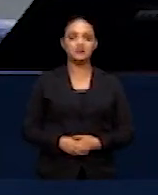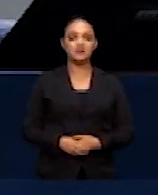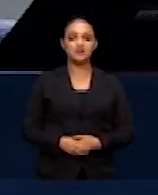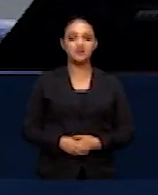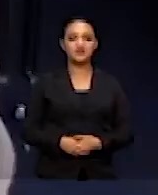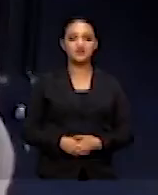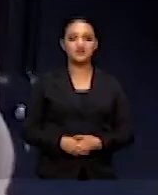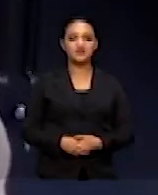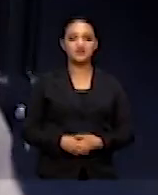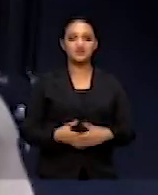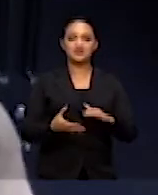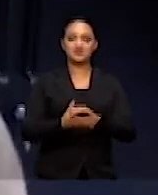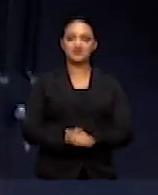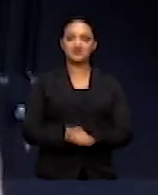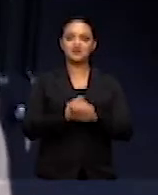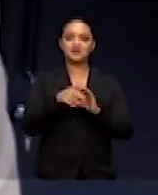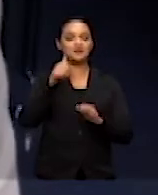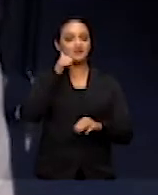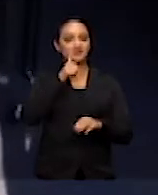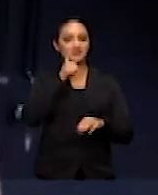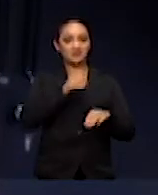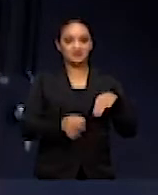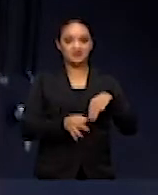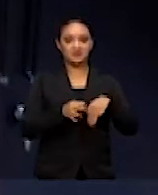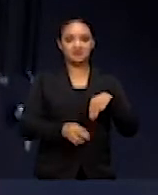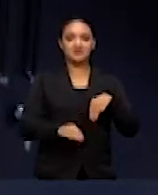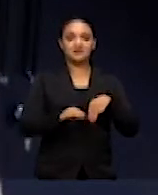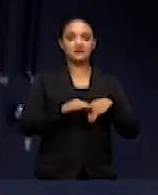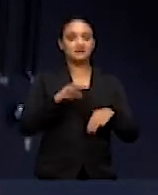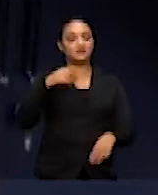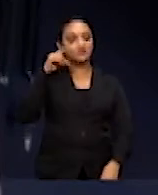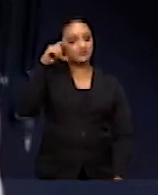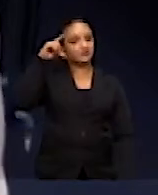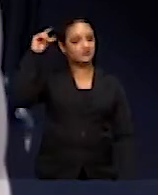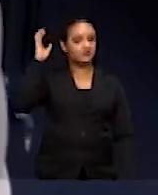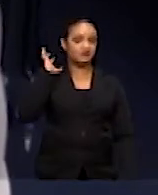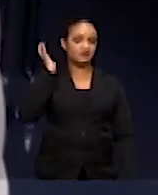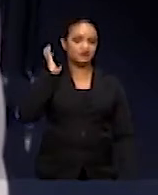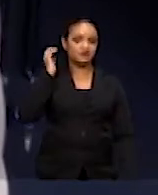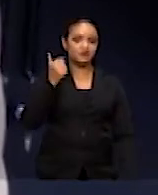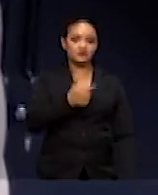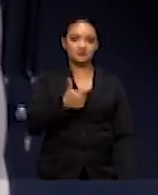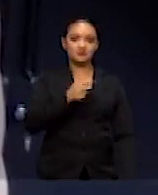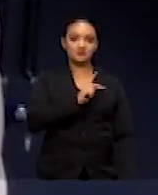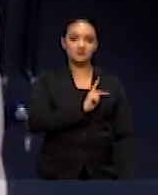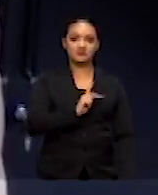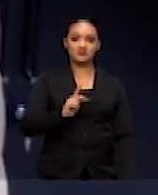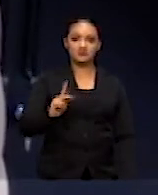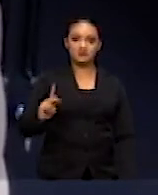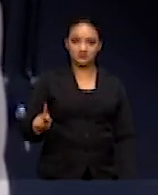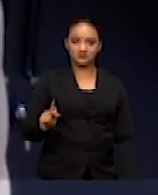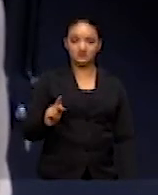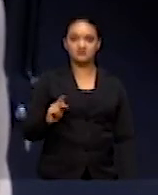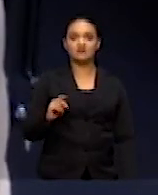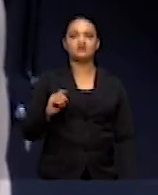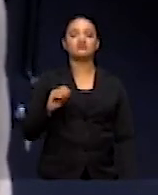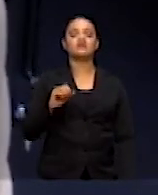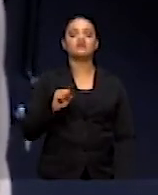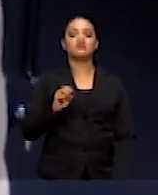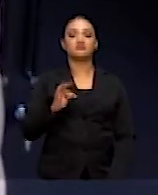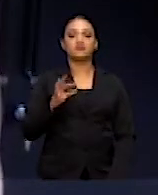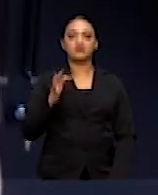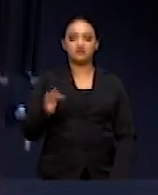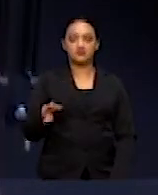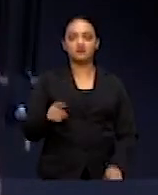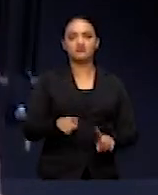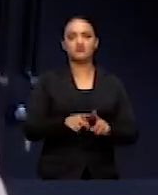Excelentíssima senhora ministra Rosa Weber, vice-presidente do Supremo Tribunal Federal e relatora da ADO número